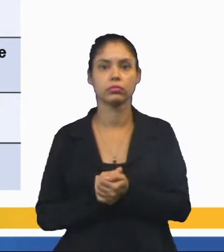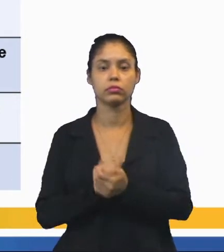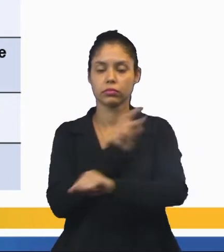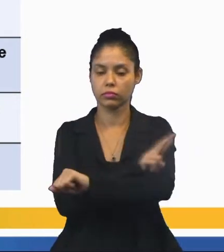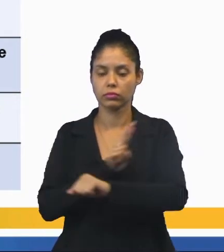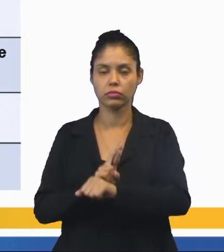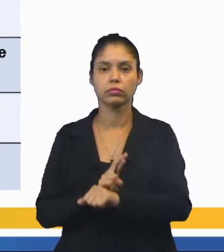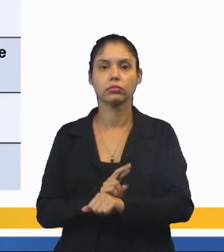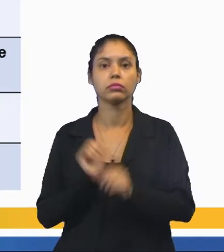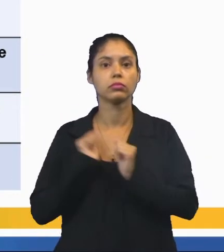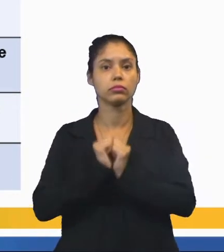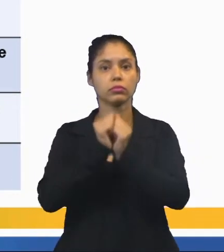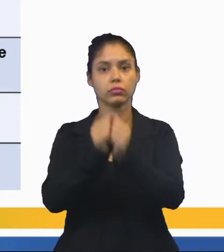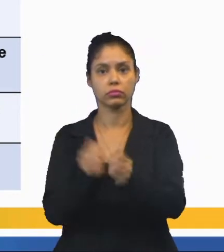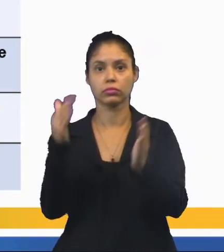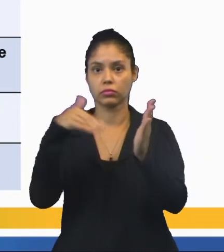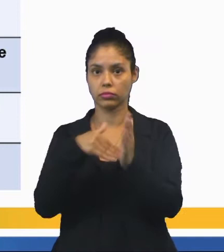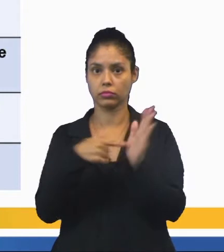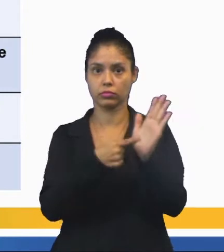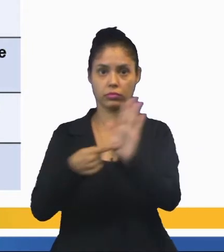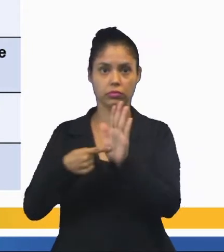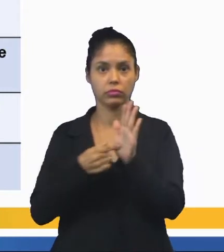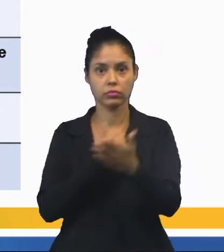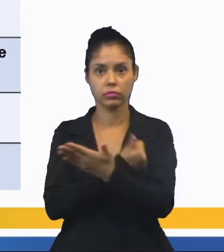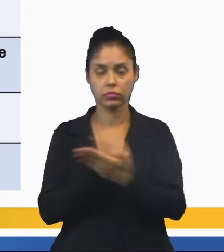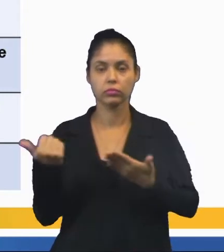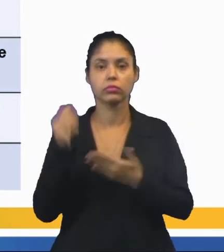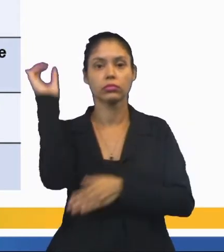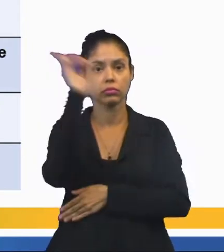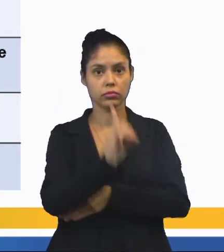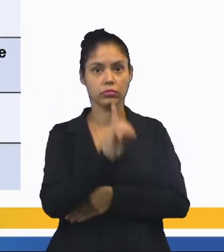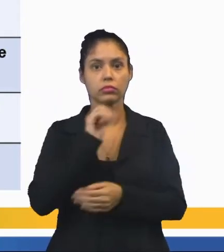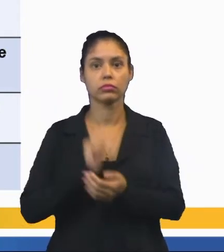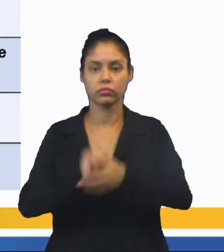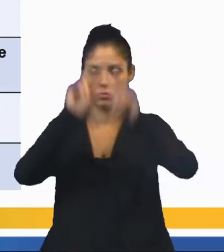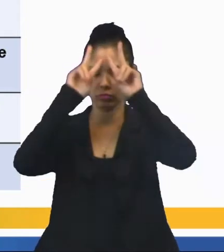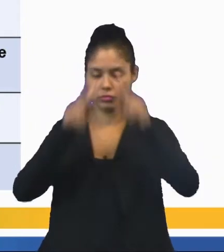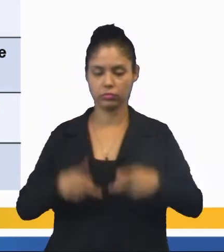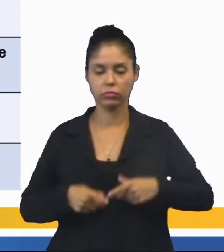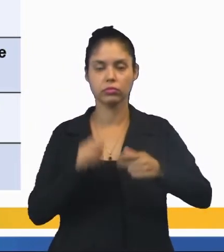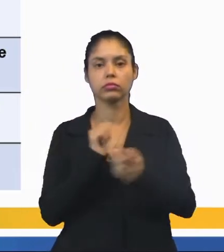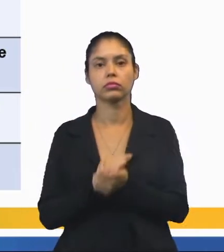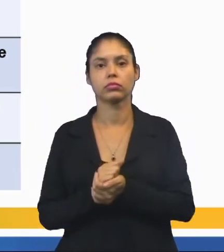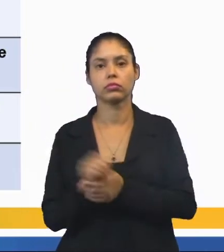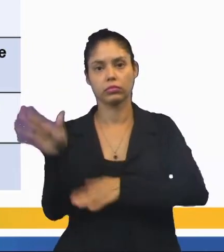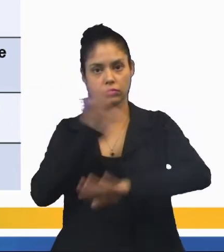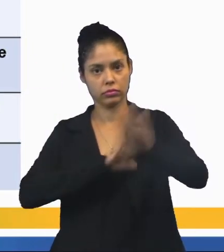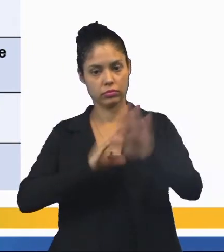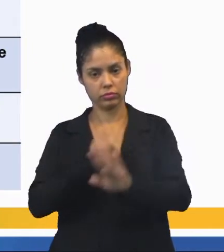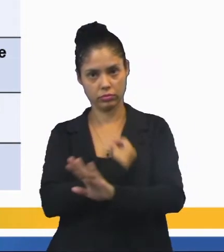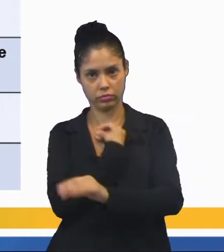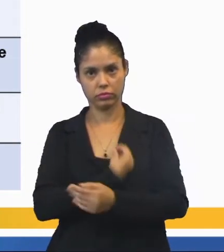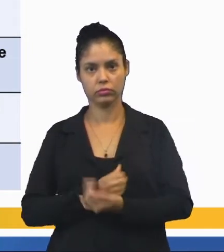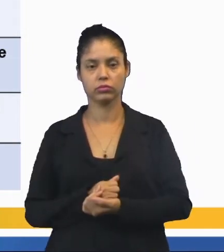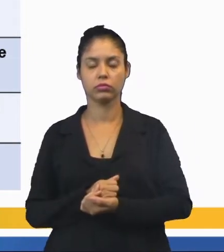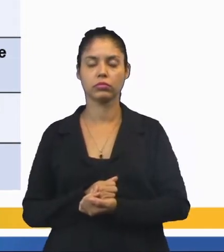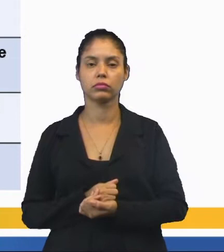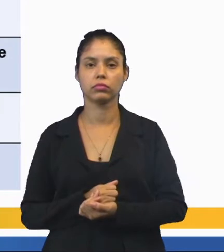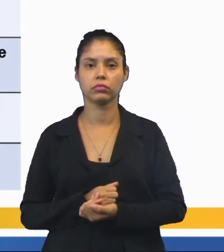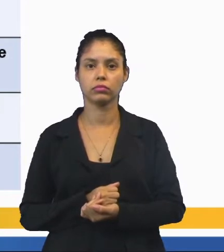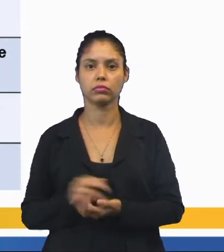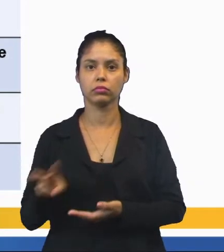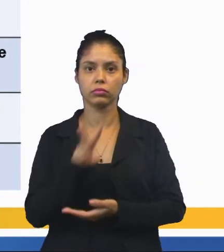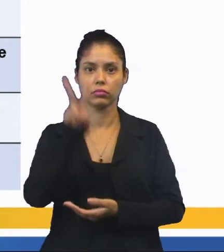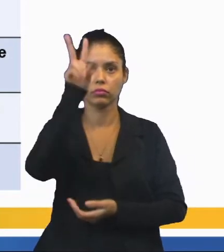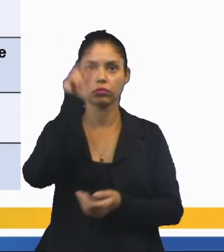devem batalhar em conjunto até a preservação dos direitos do homem, preservação da vida, preservação de